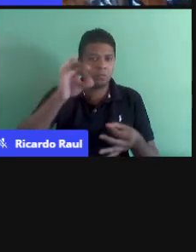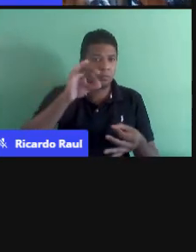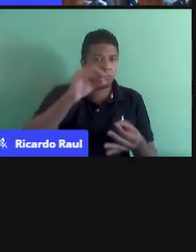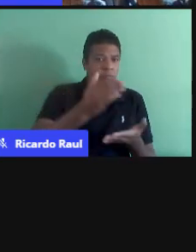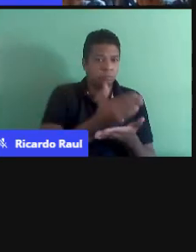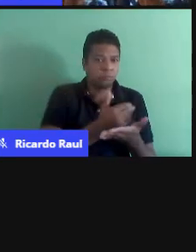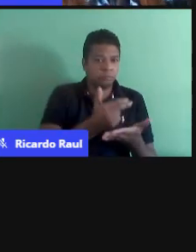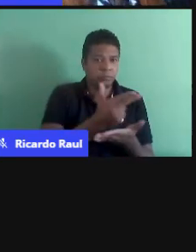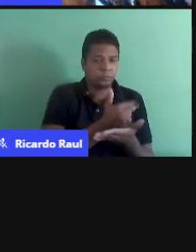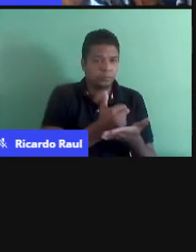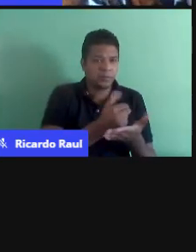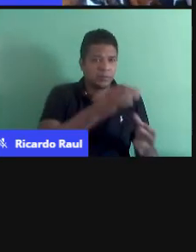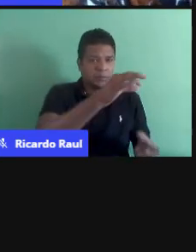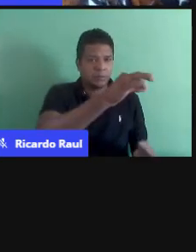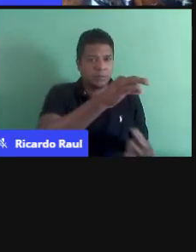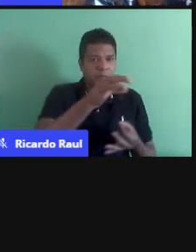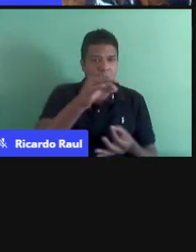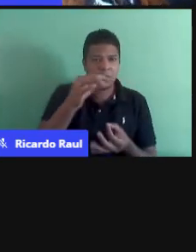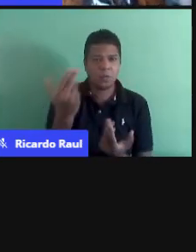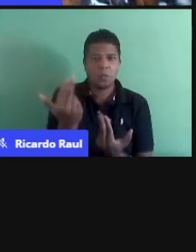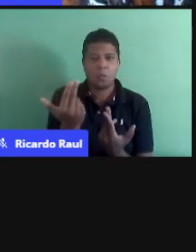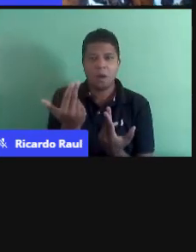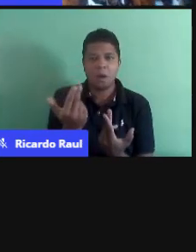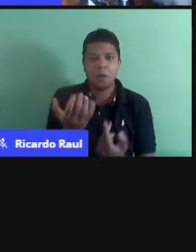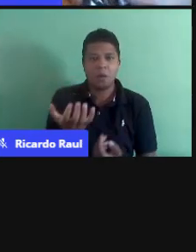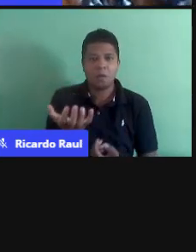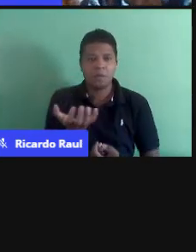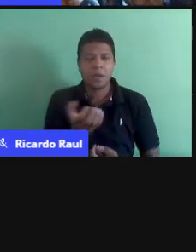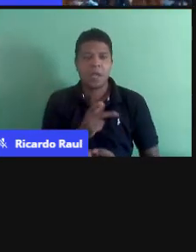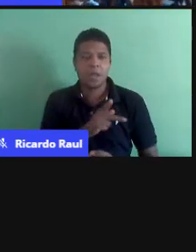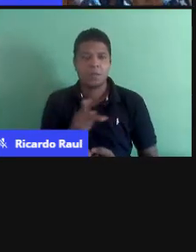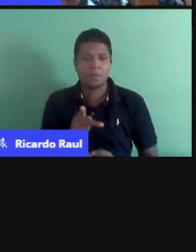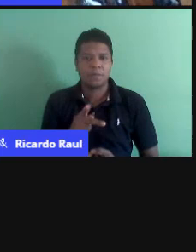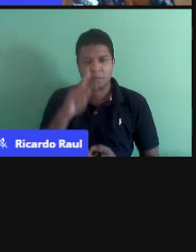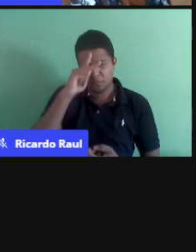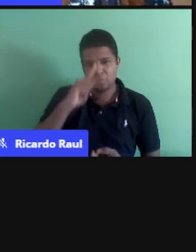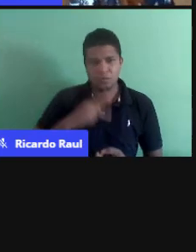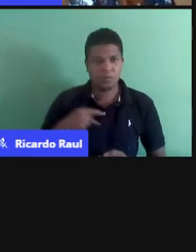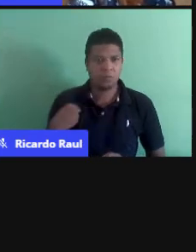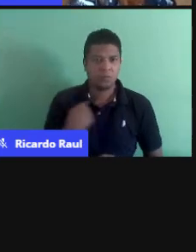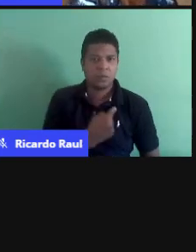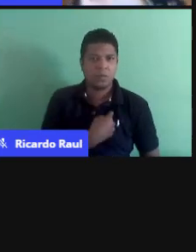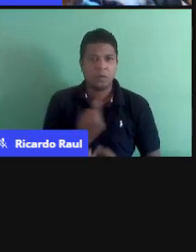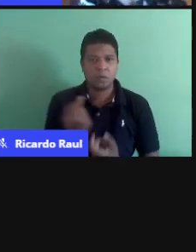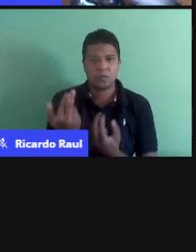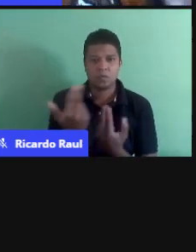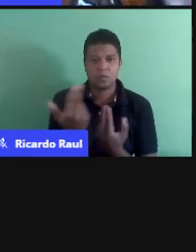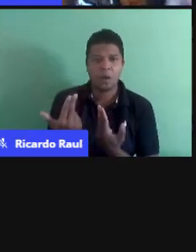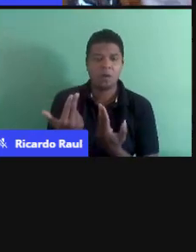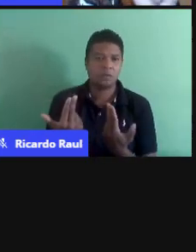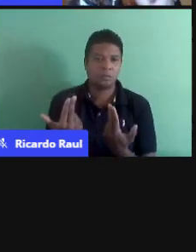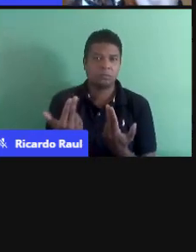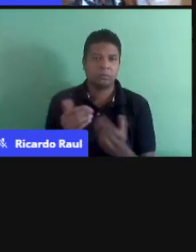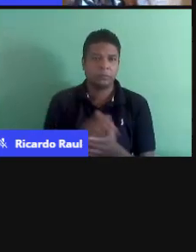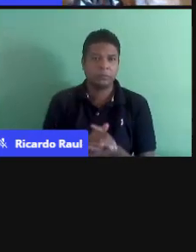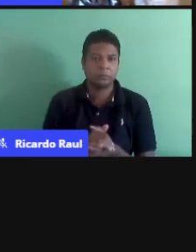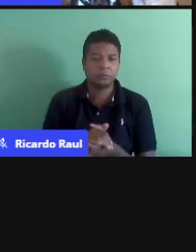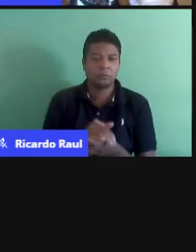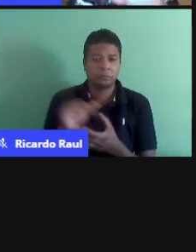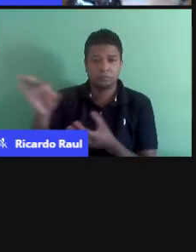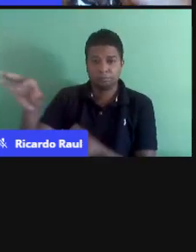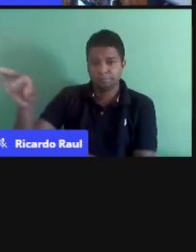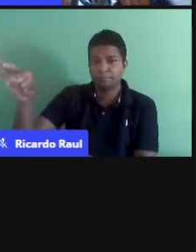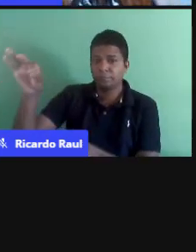que faça como nós queremos, né? Ou que seja conforme o nosso modelo. Não é esse tipo de